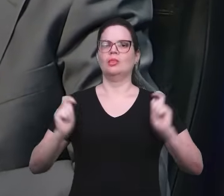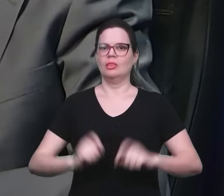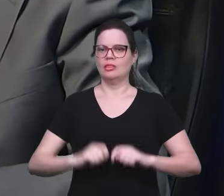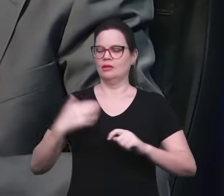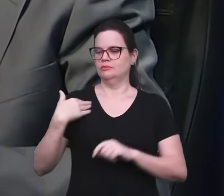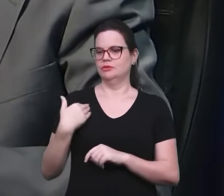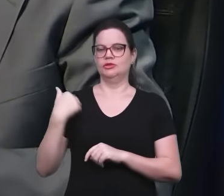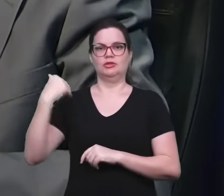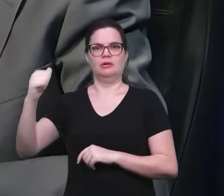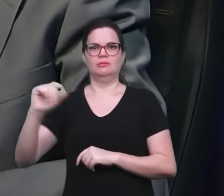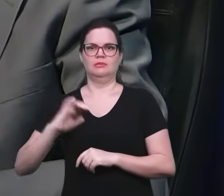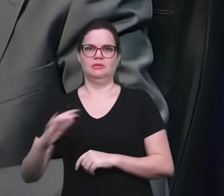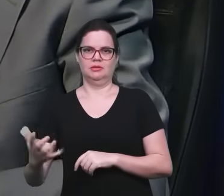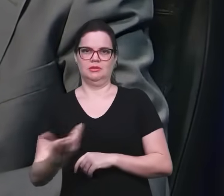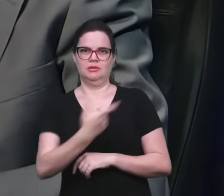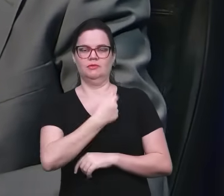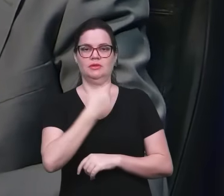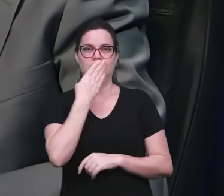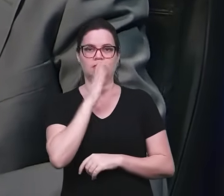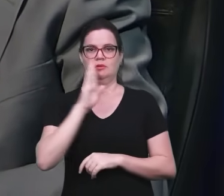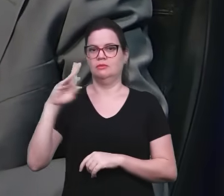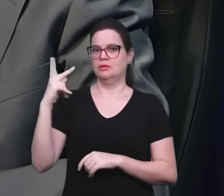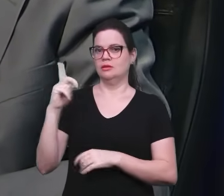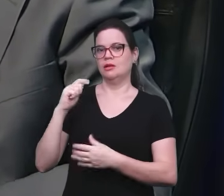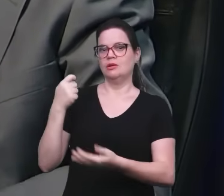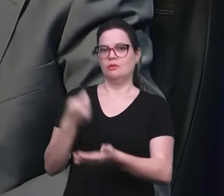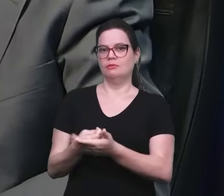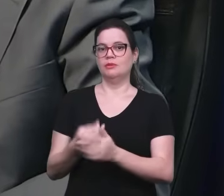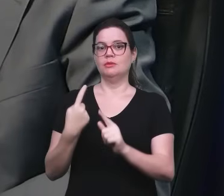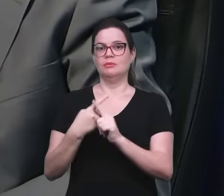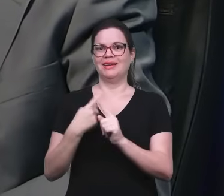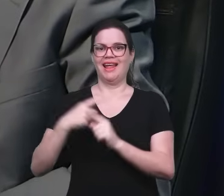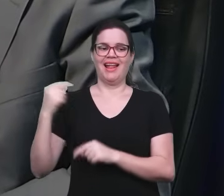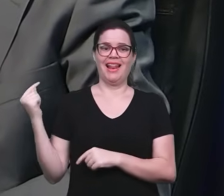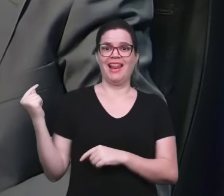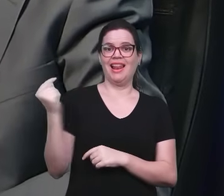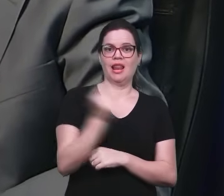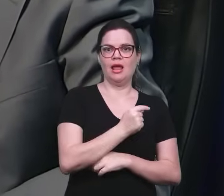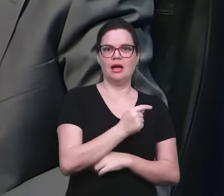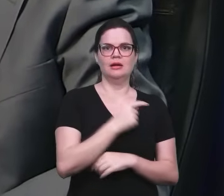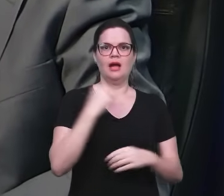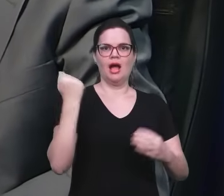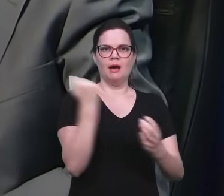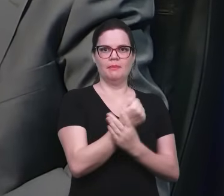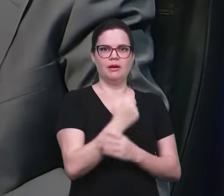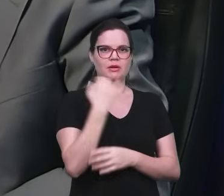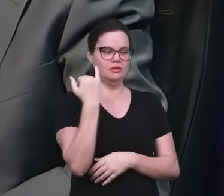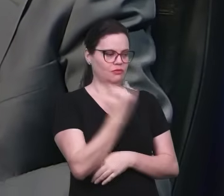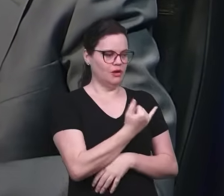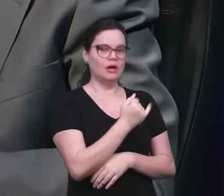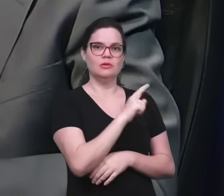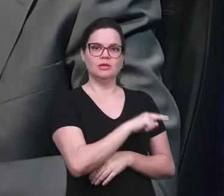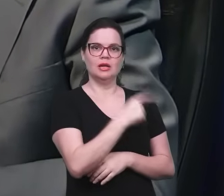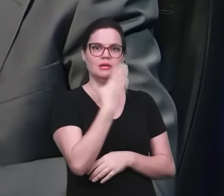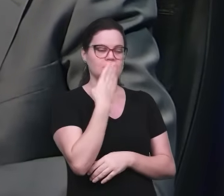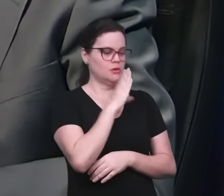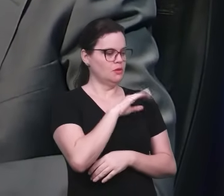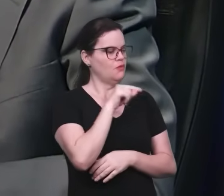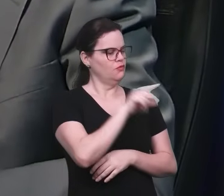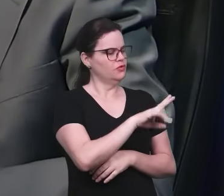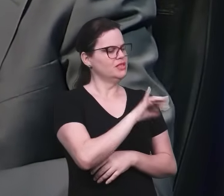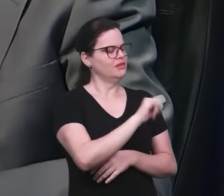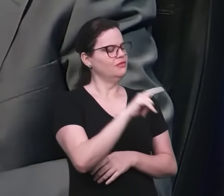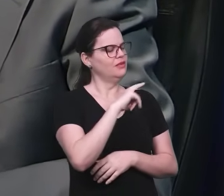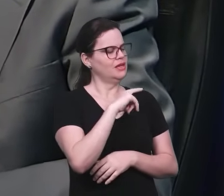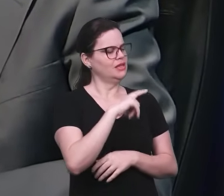homem e cumprindo a promessa que ele tinha feito para Abraão, que ele seria o pai de uma nação e de todas